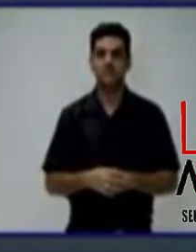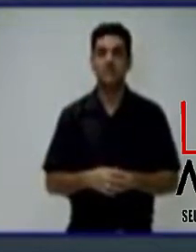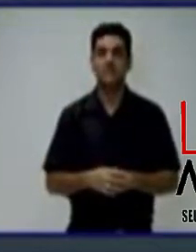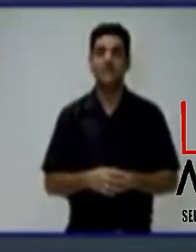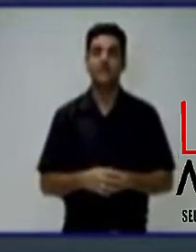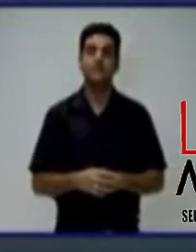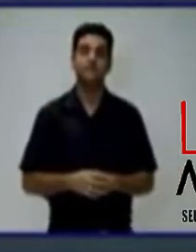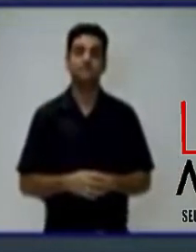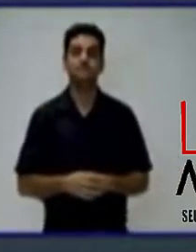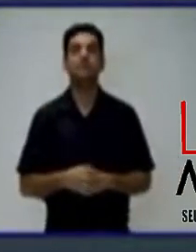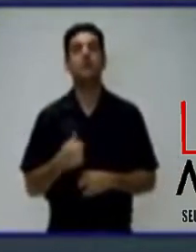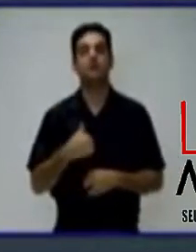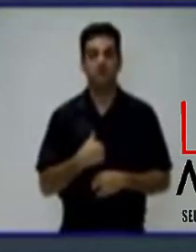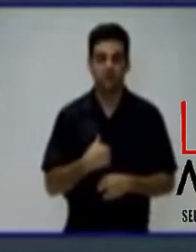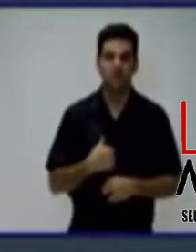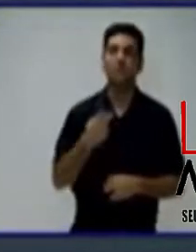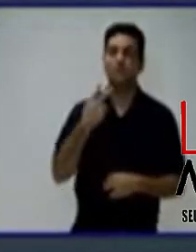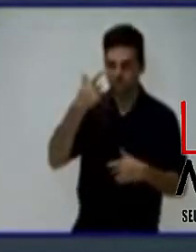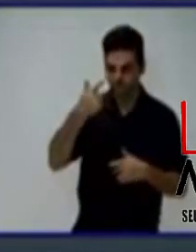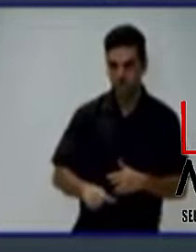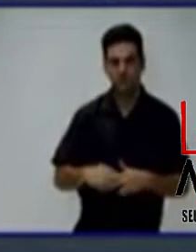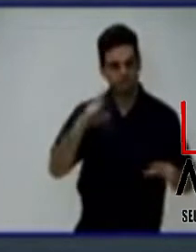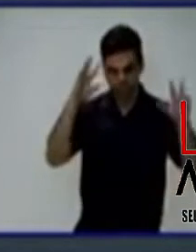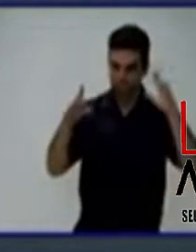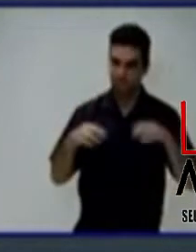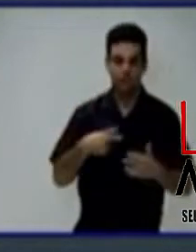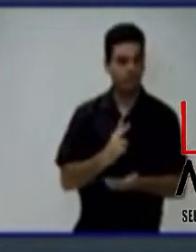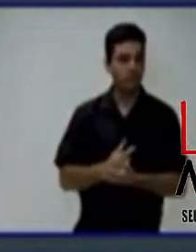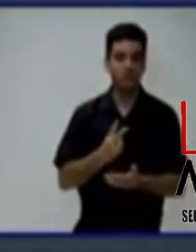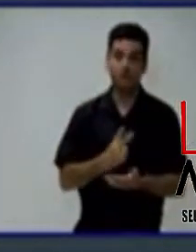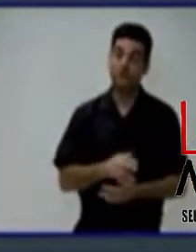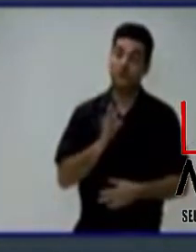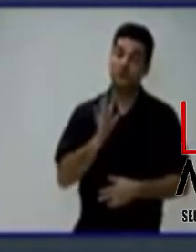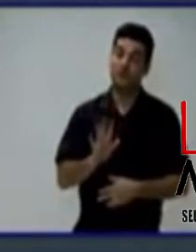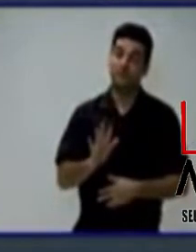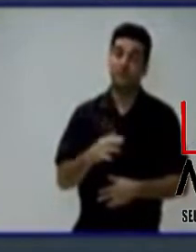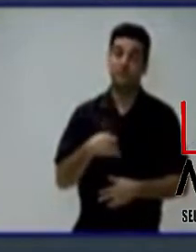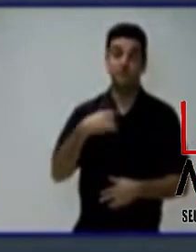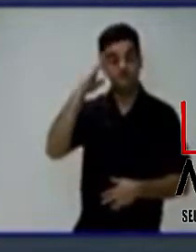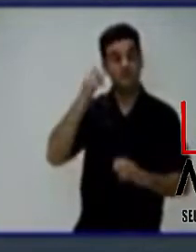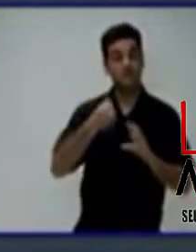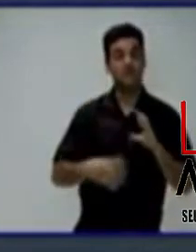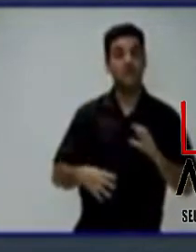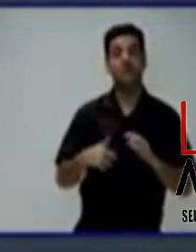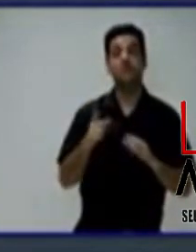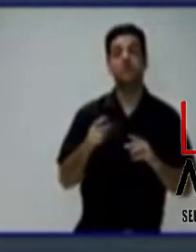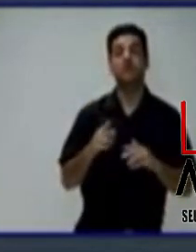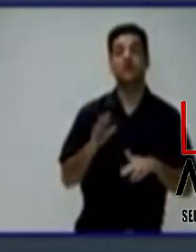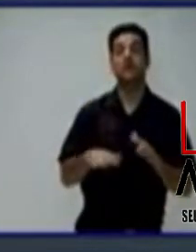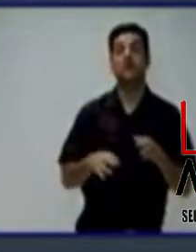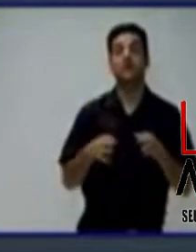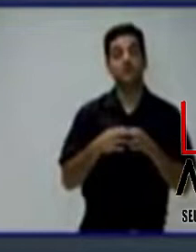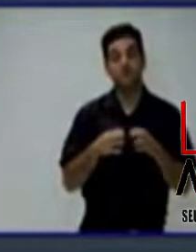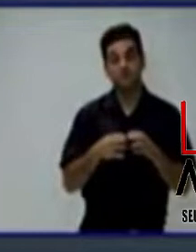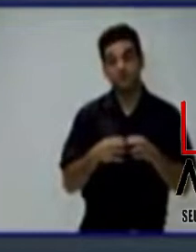aqui a minha convicção, mas tenho adotado por critério não apenas ceder à colegialidade,